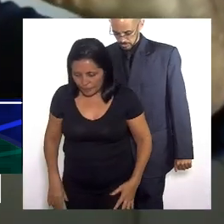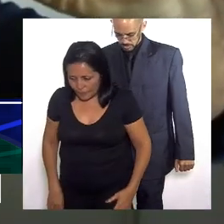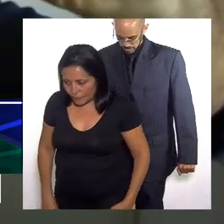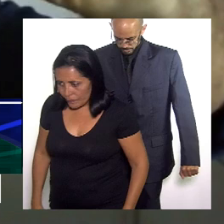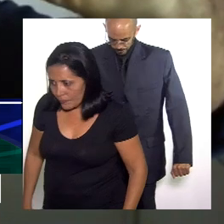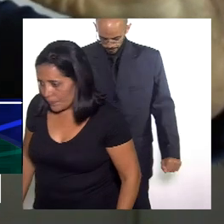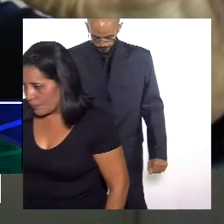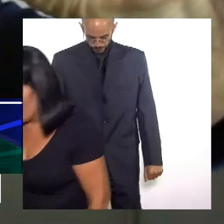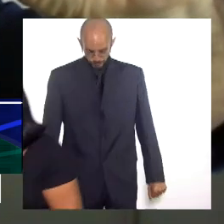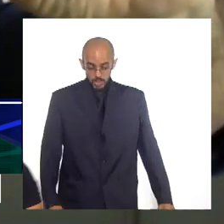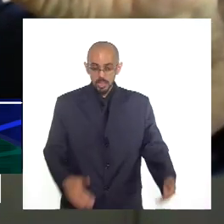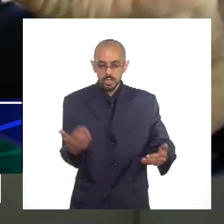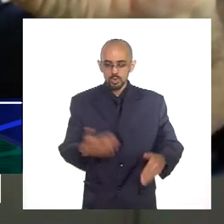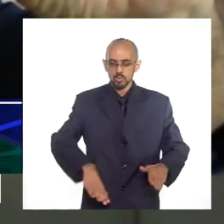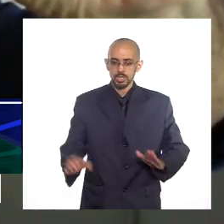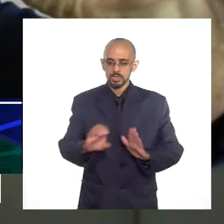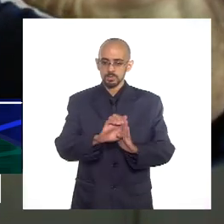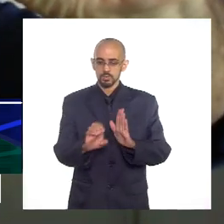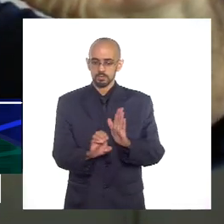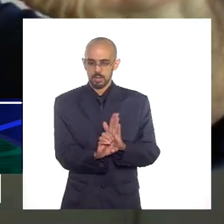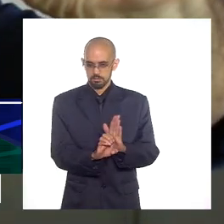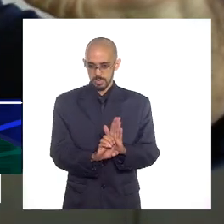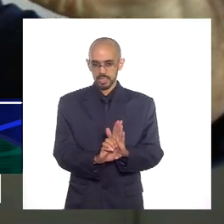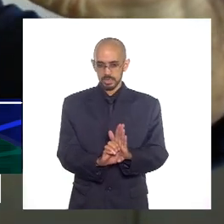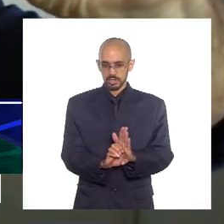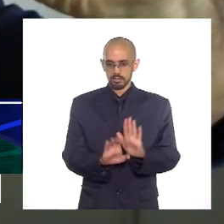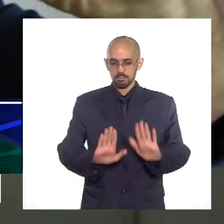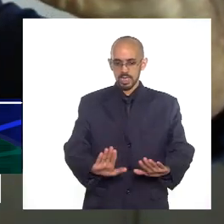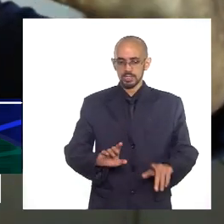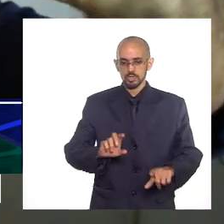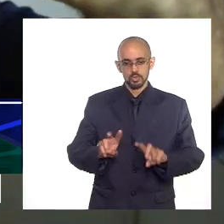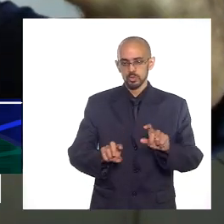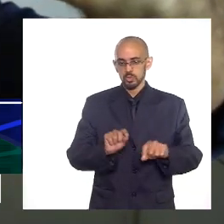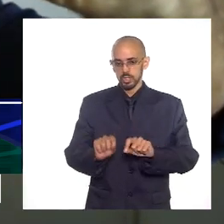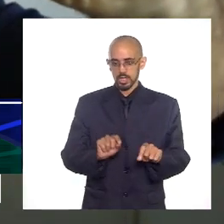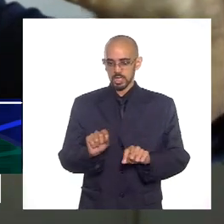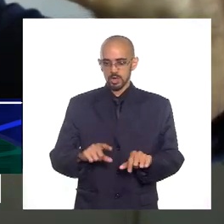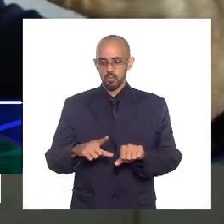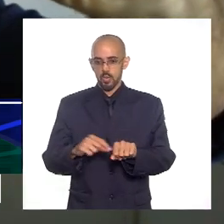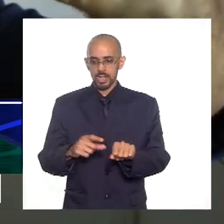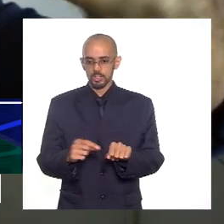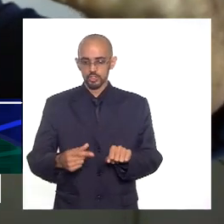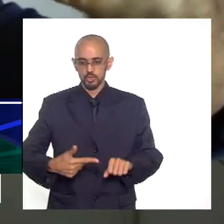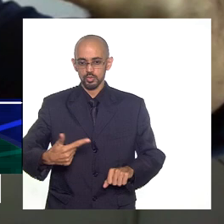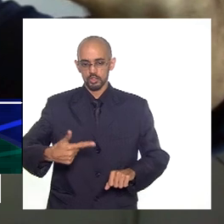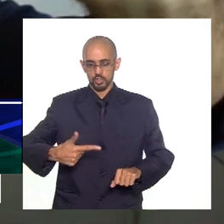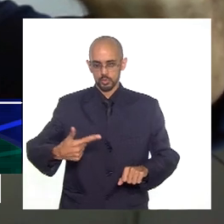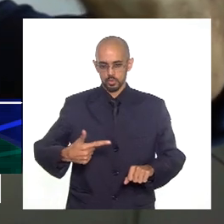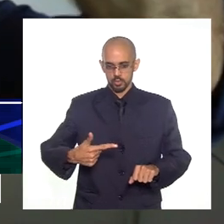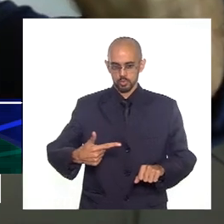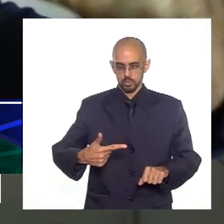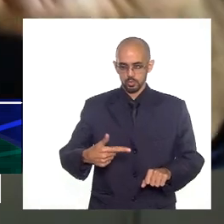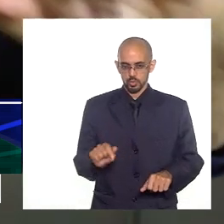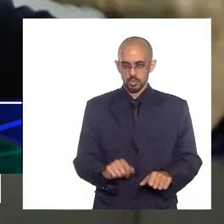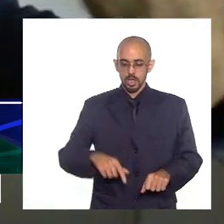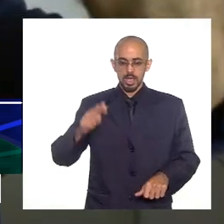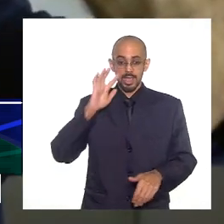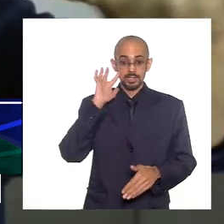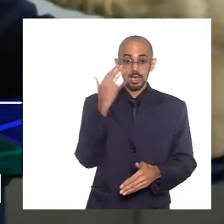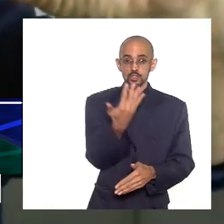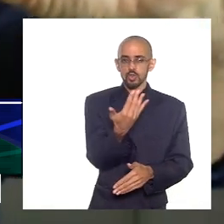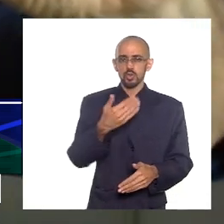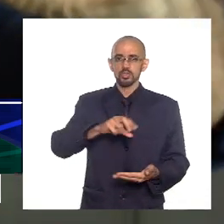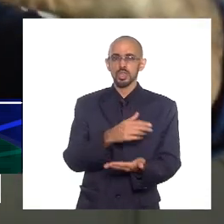é só para... uma questão redacional. O artigo 2º desse diploma está: esta resolução